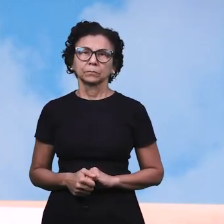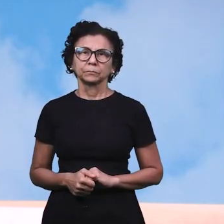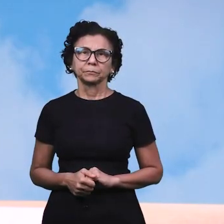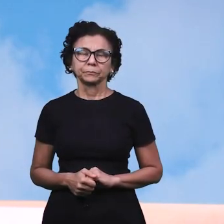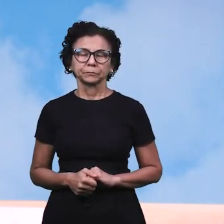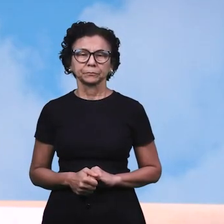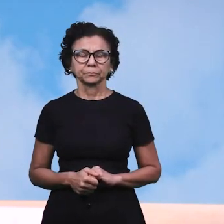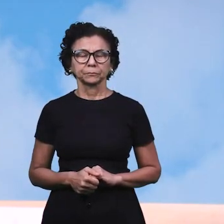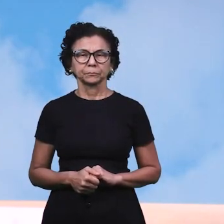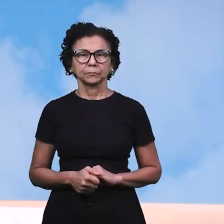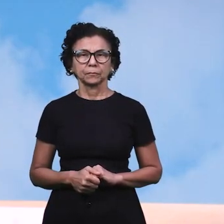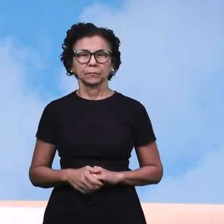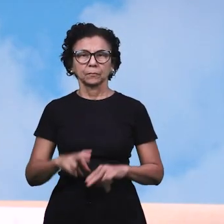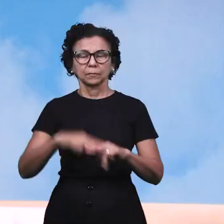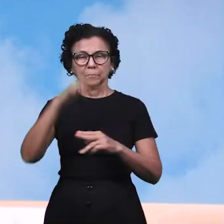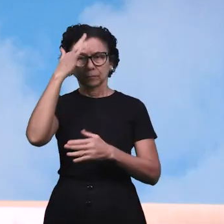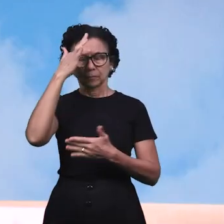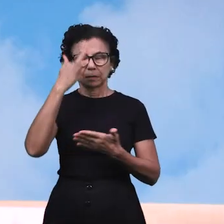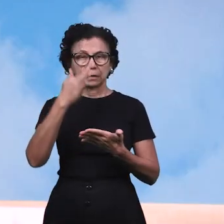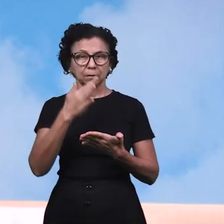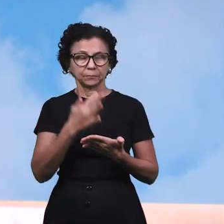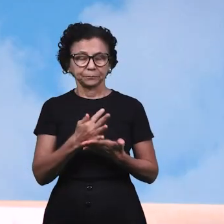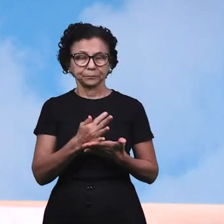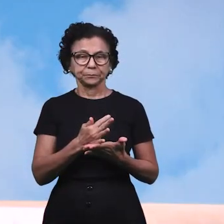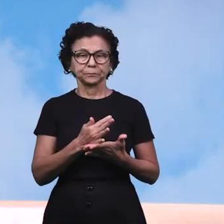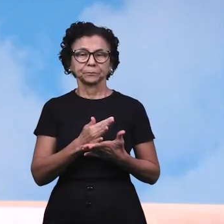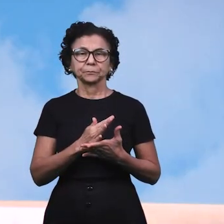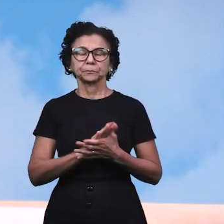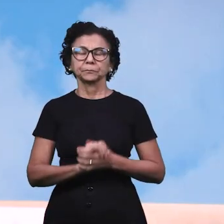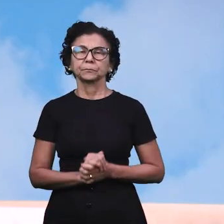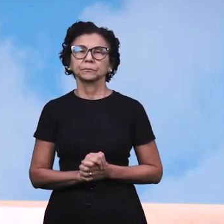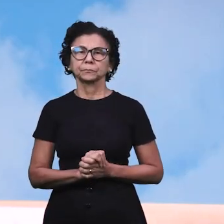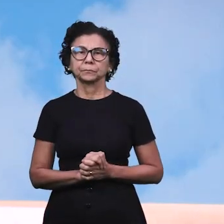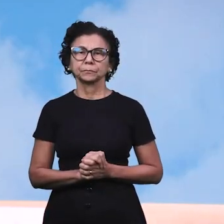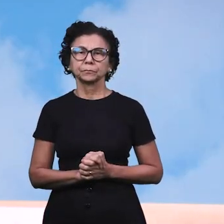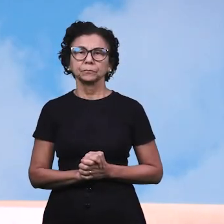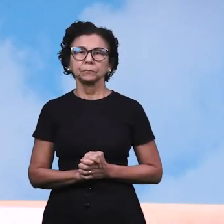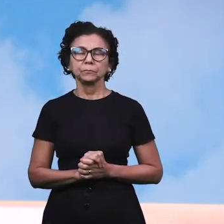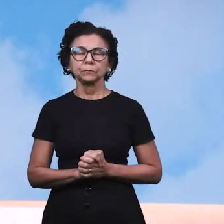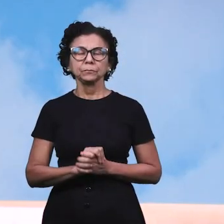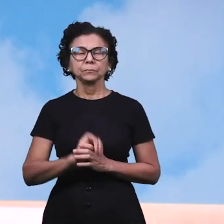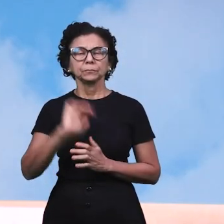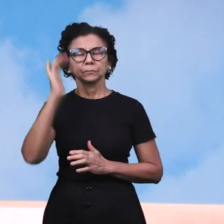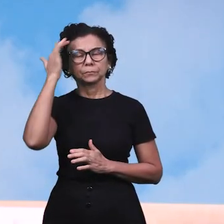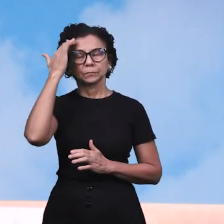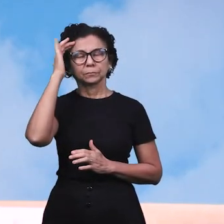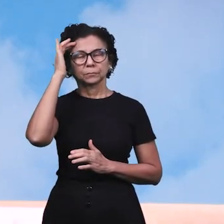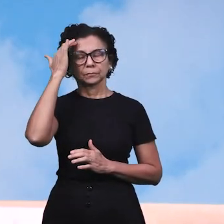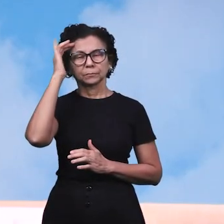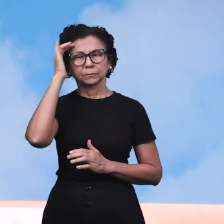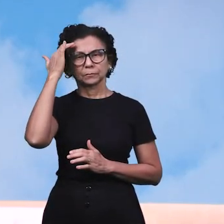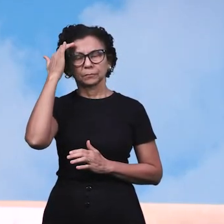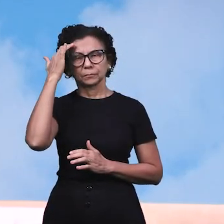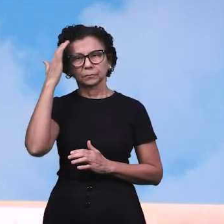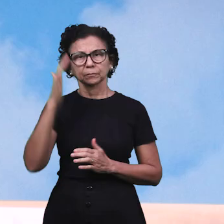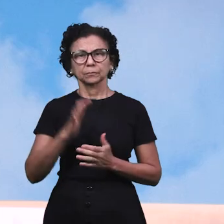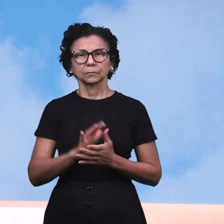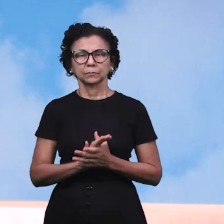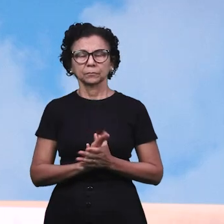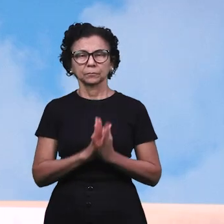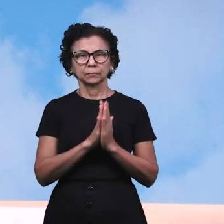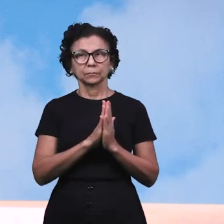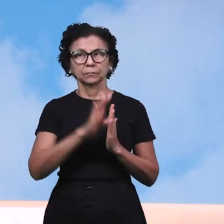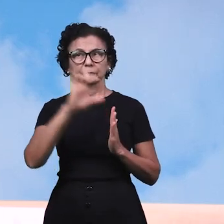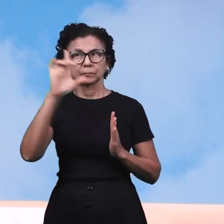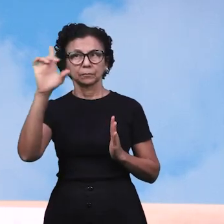ouvir e o ouvir vem pela palavra de Deus. O nome pelo qual Jesus se chama na eternidade é a